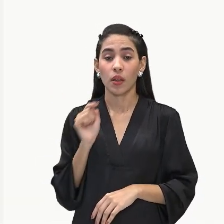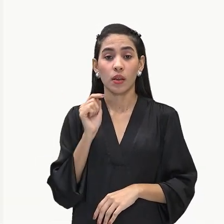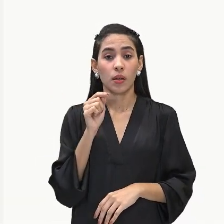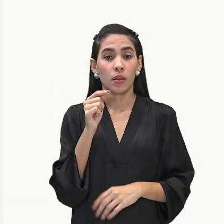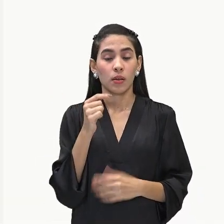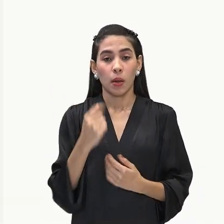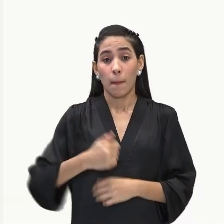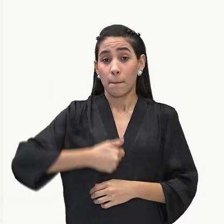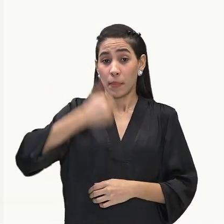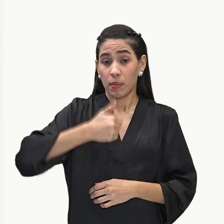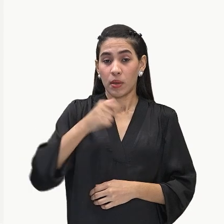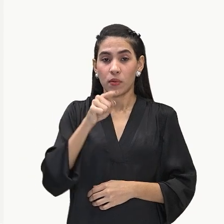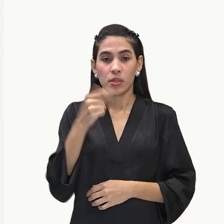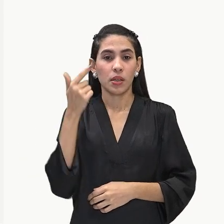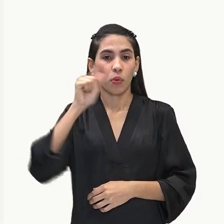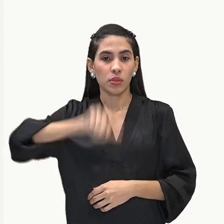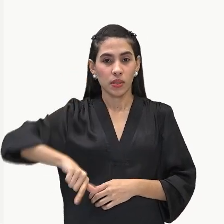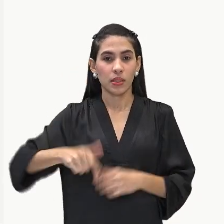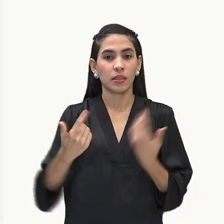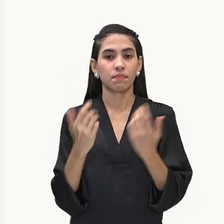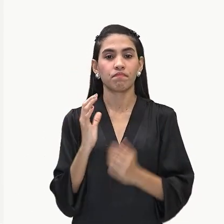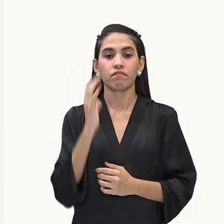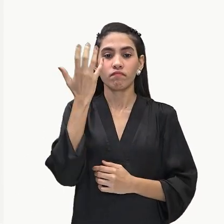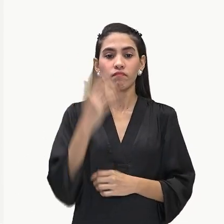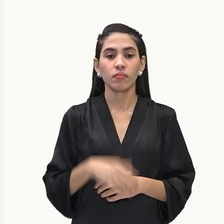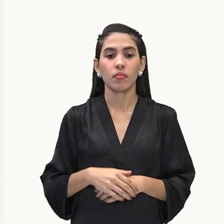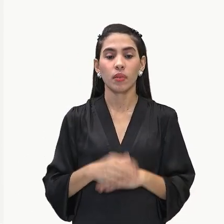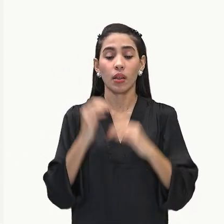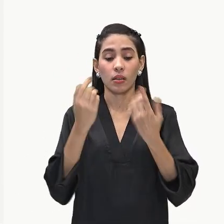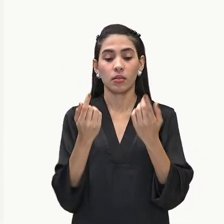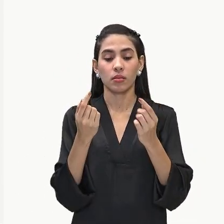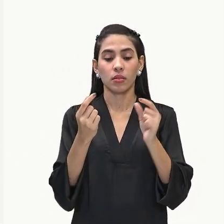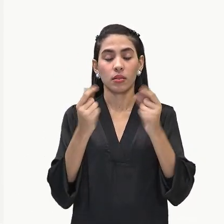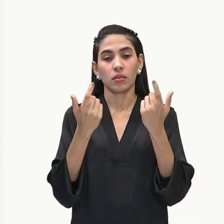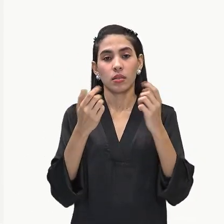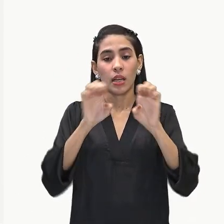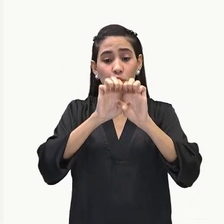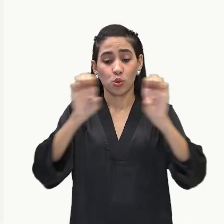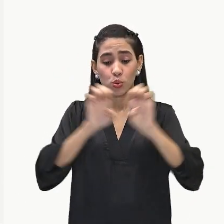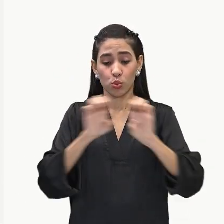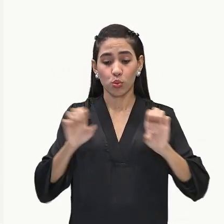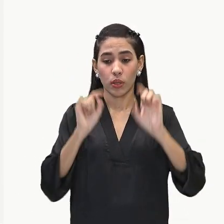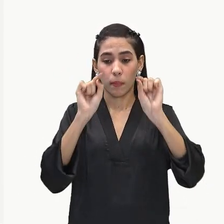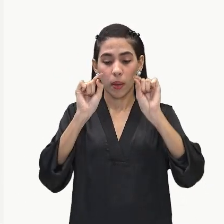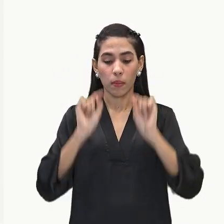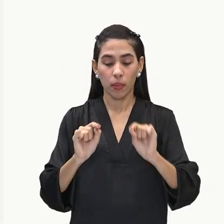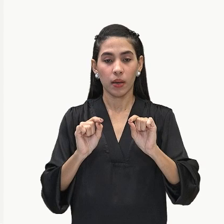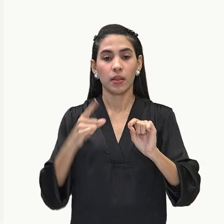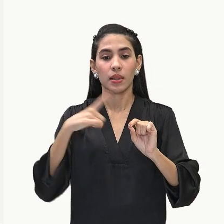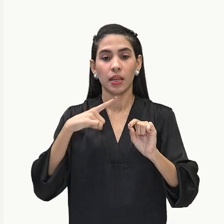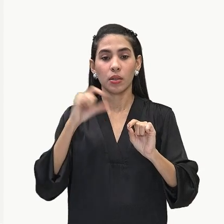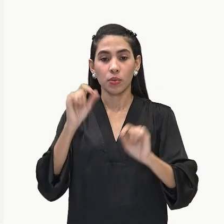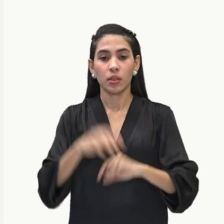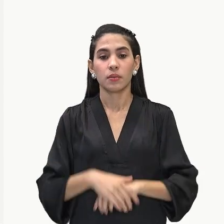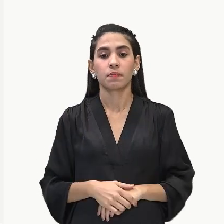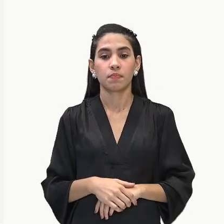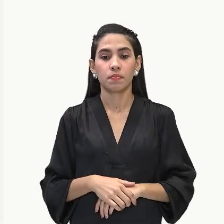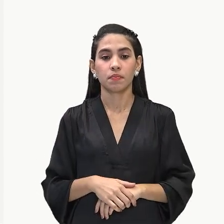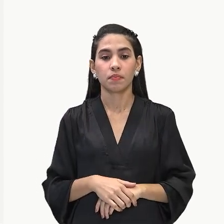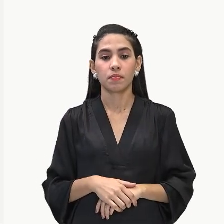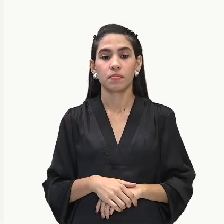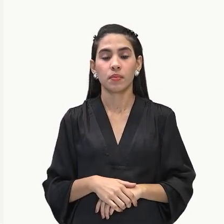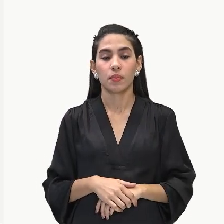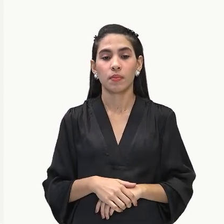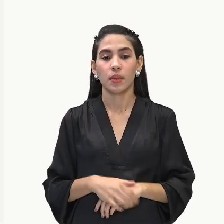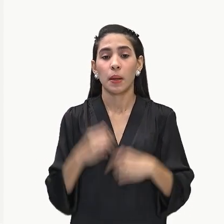sistema. Como as duas equações possuem termos opostos, adicionam-se as duas equações membro a